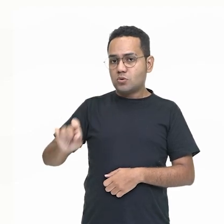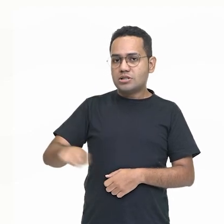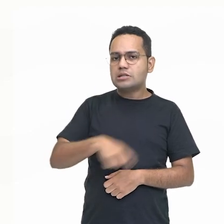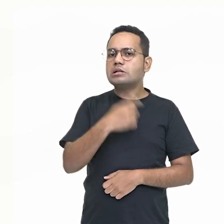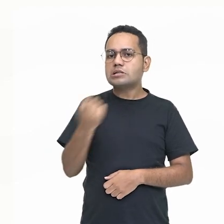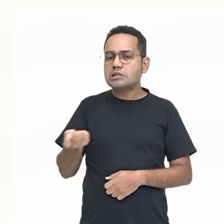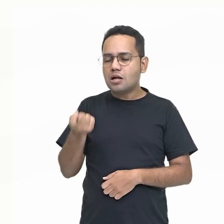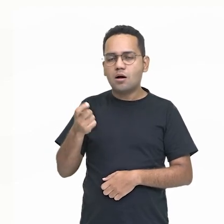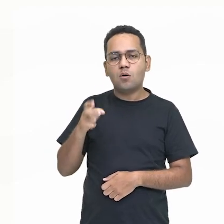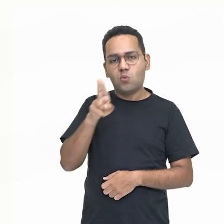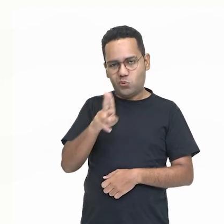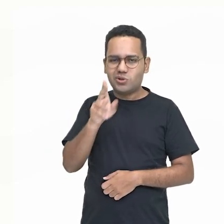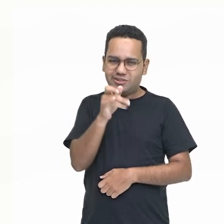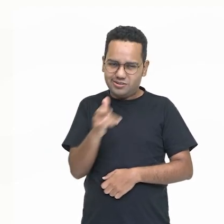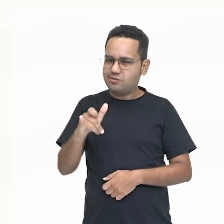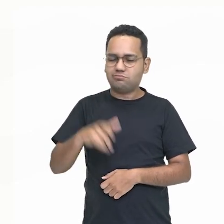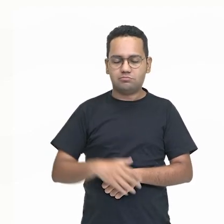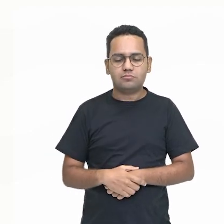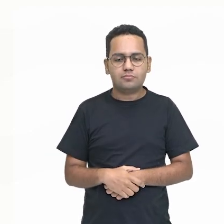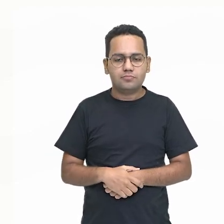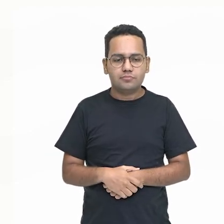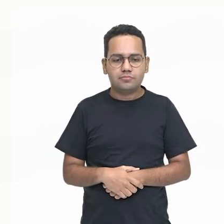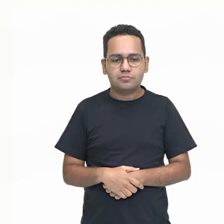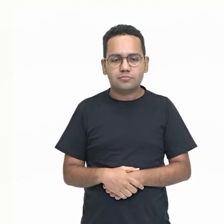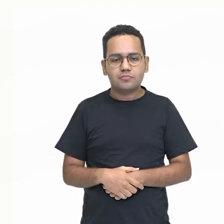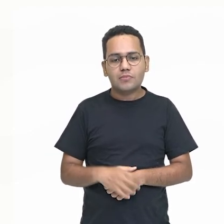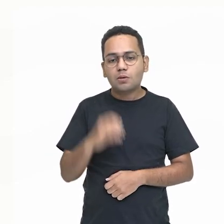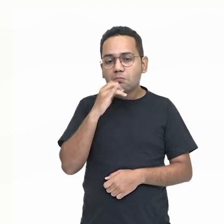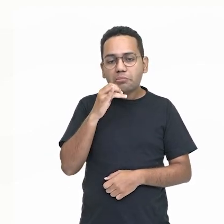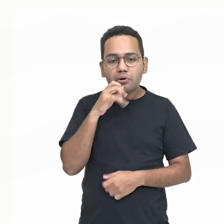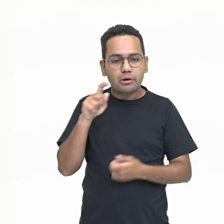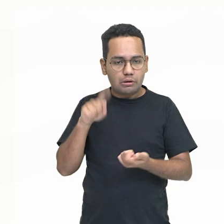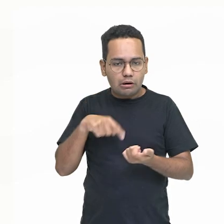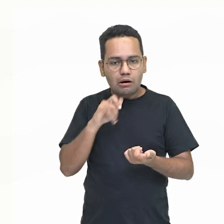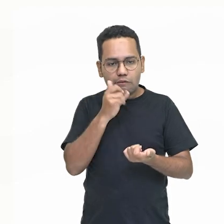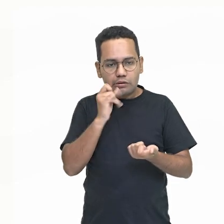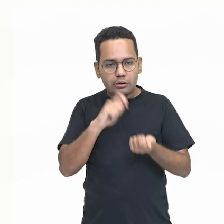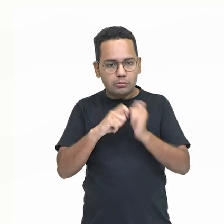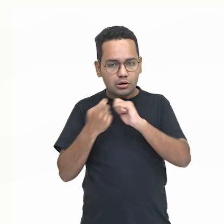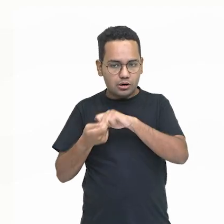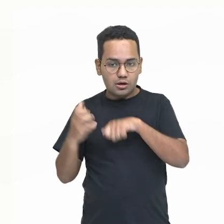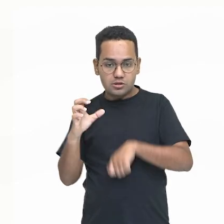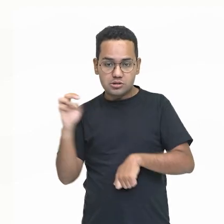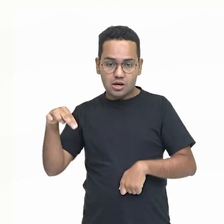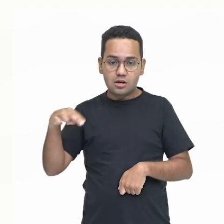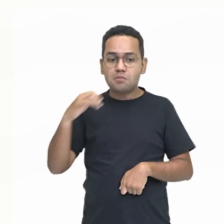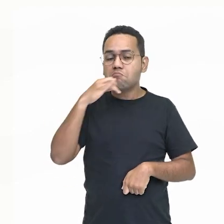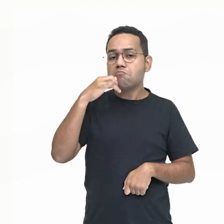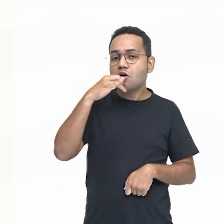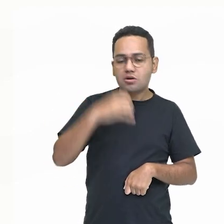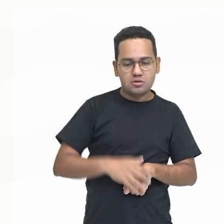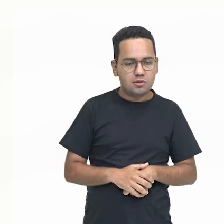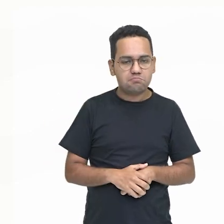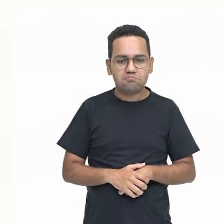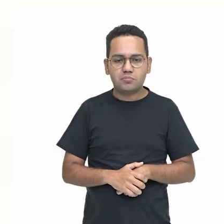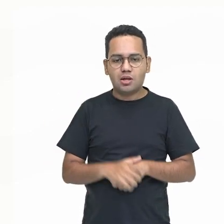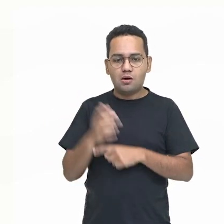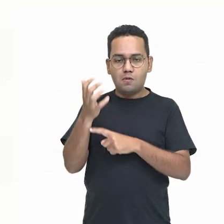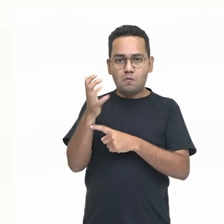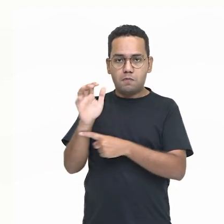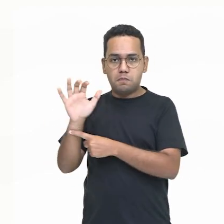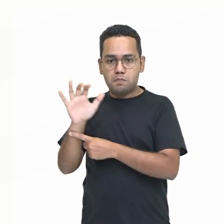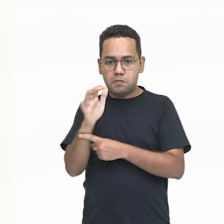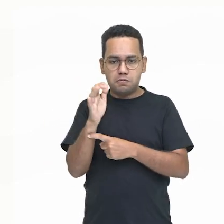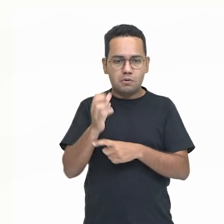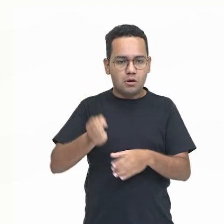energia elétrica em energia cinética, como, por exemplo, o ventilador, a batedeira, o